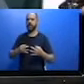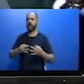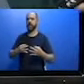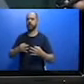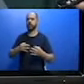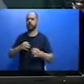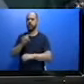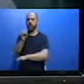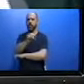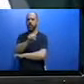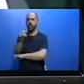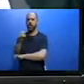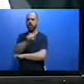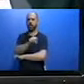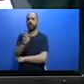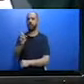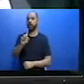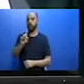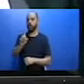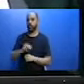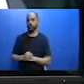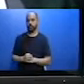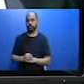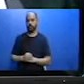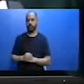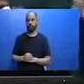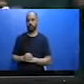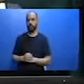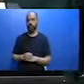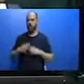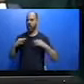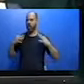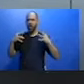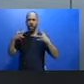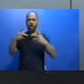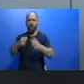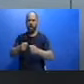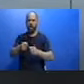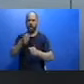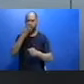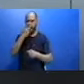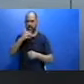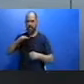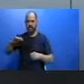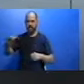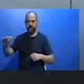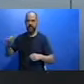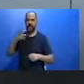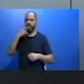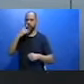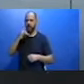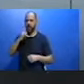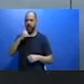teria condições de colocar todas as crianças que os pais correm o que atende o celular no